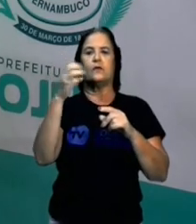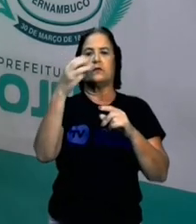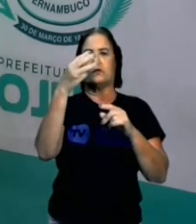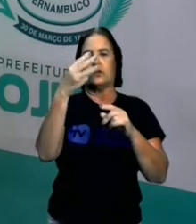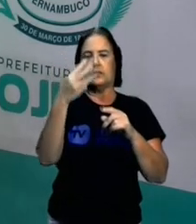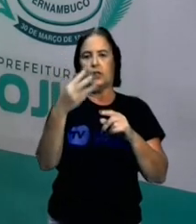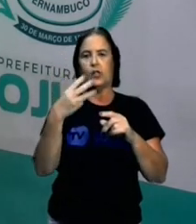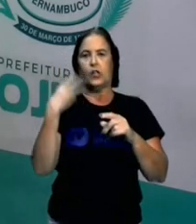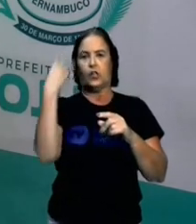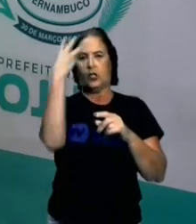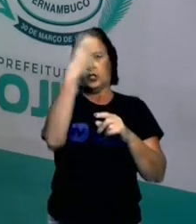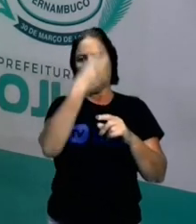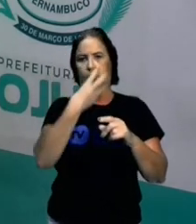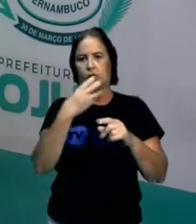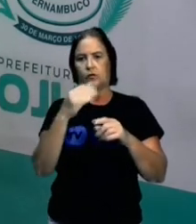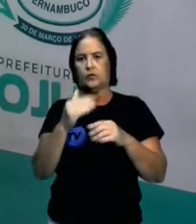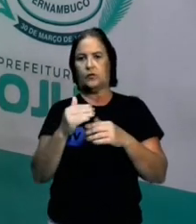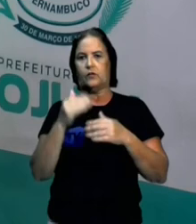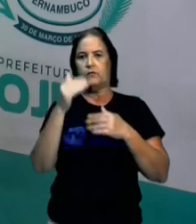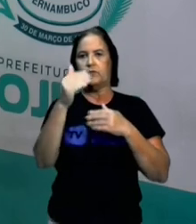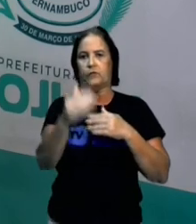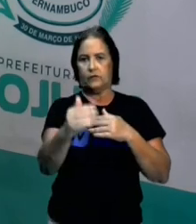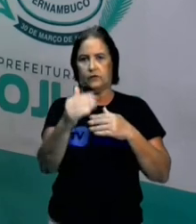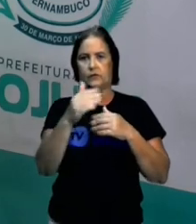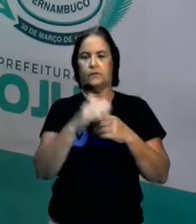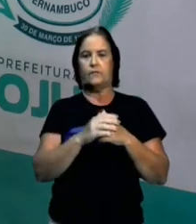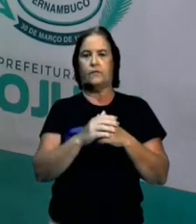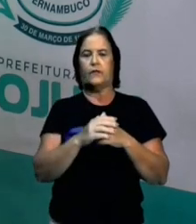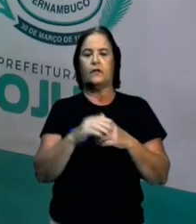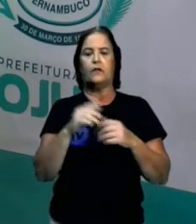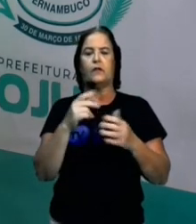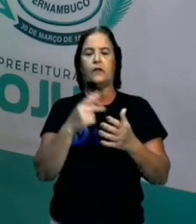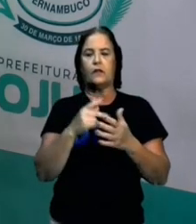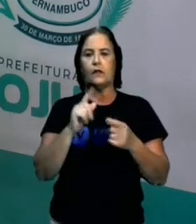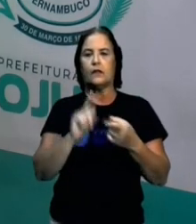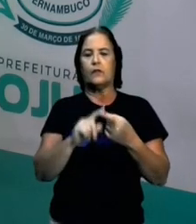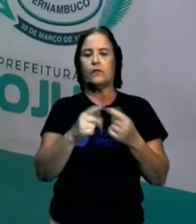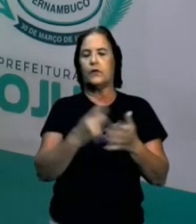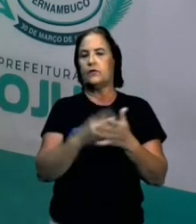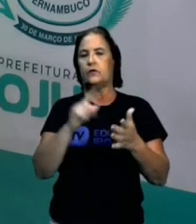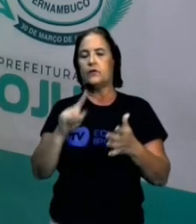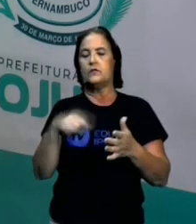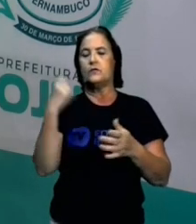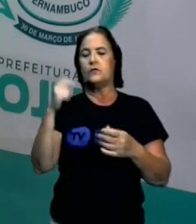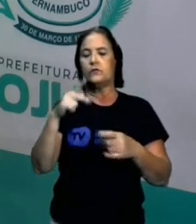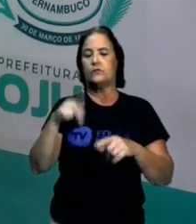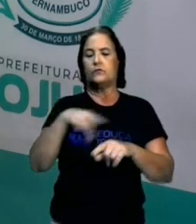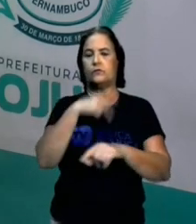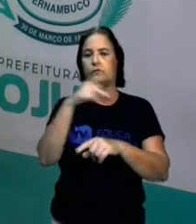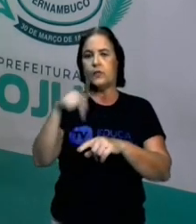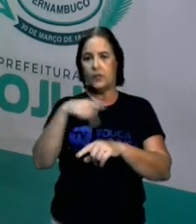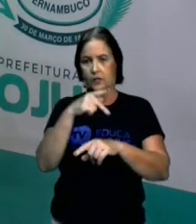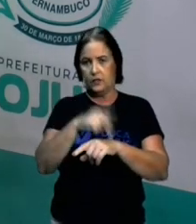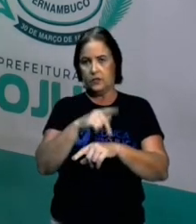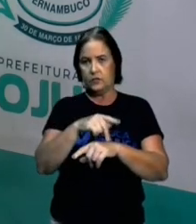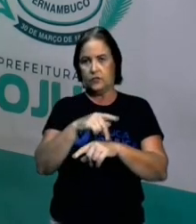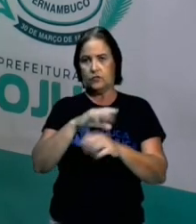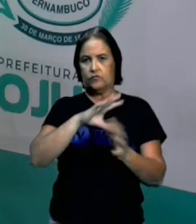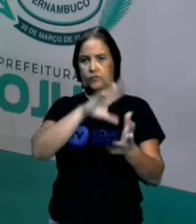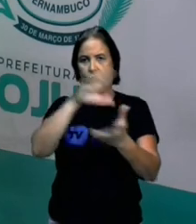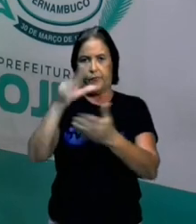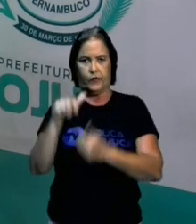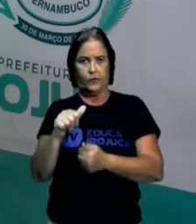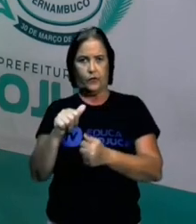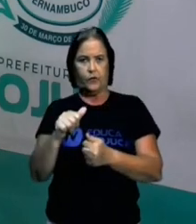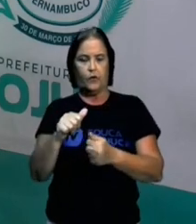3 horas à nossa frente, certo? E assim acontece em outros países do mundo. Por isso que quando a gente vê